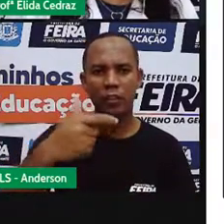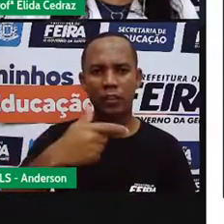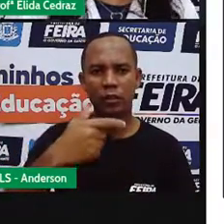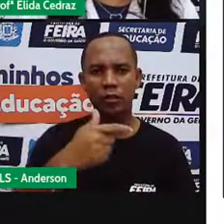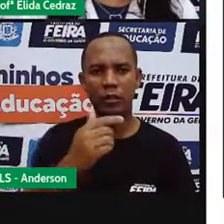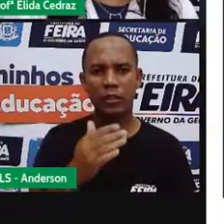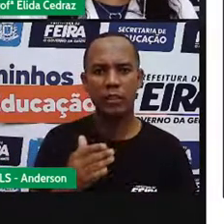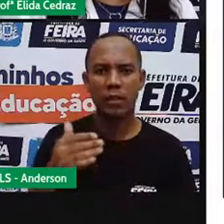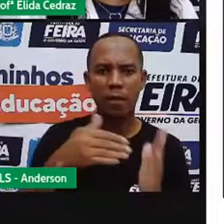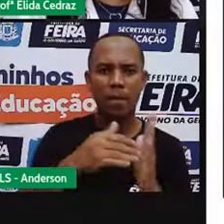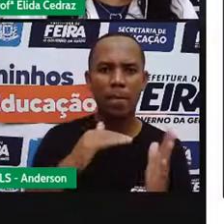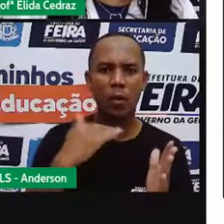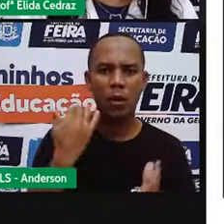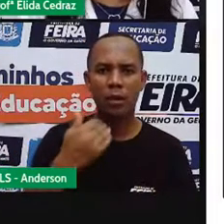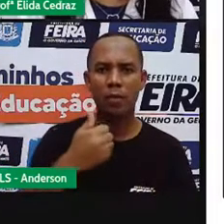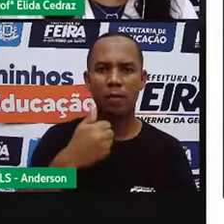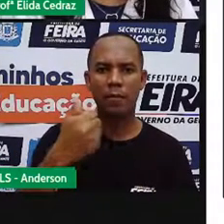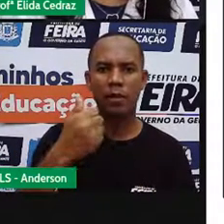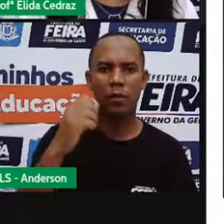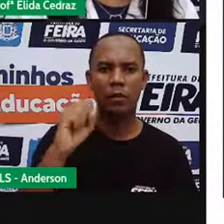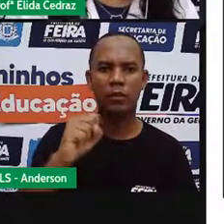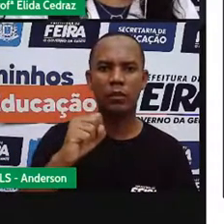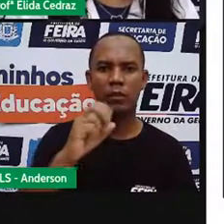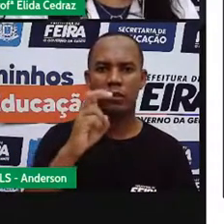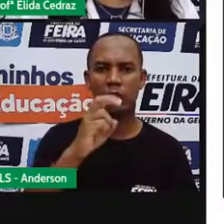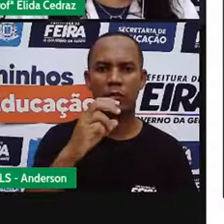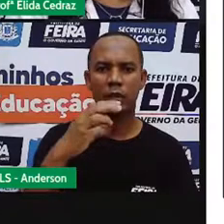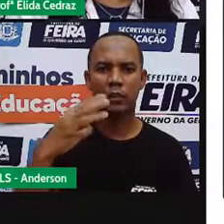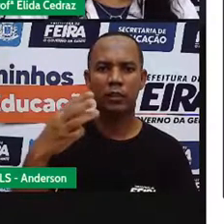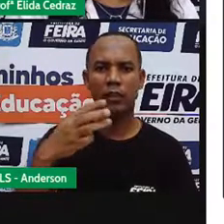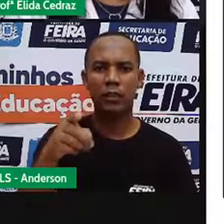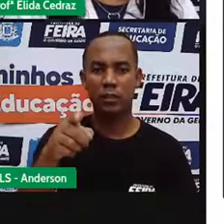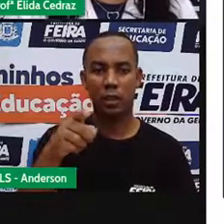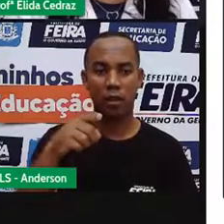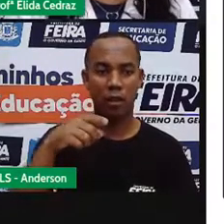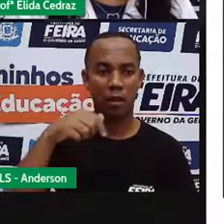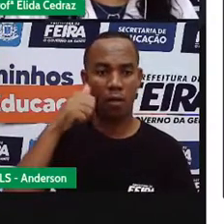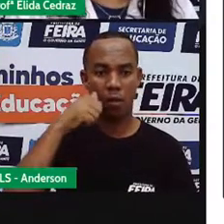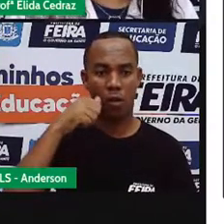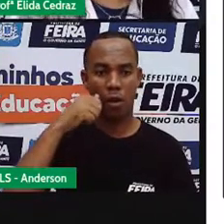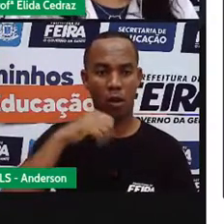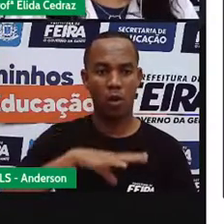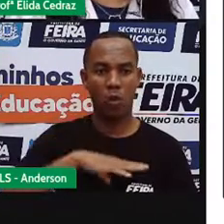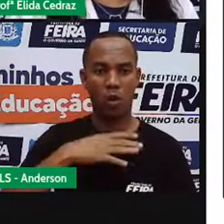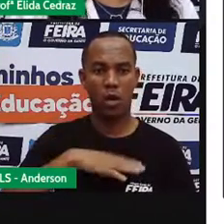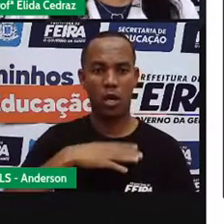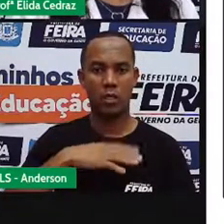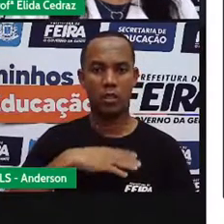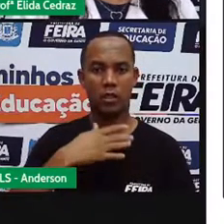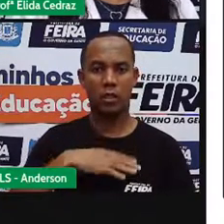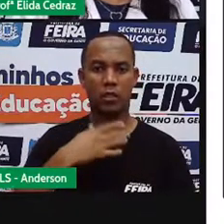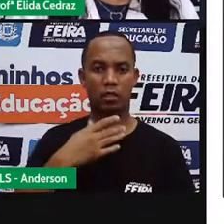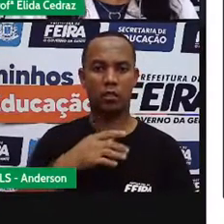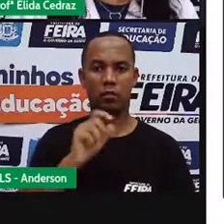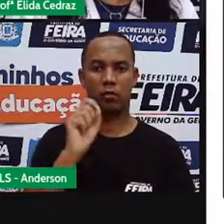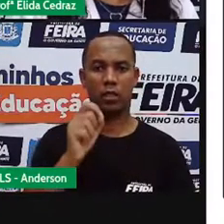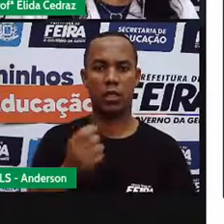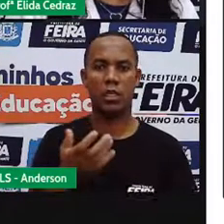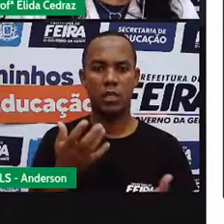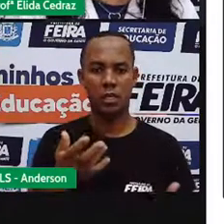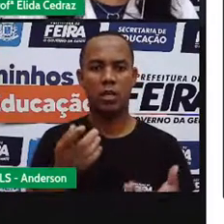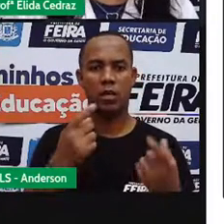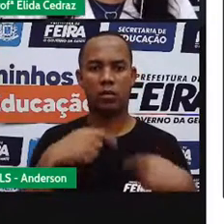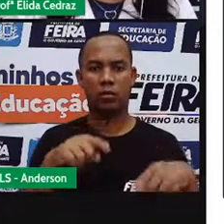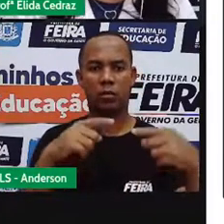Bahia. Vestida de soldado, alistou-se no batalhão de voluntários do príncipe Dom